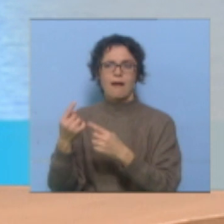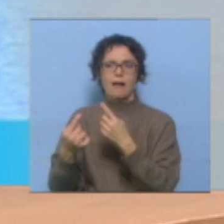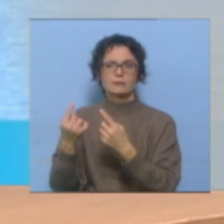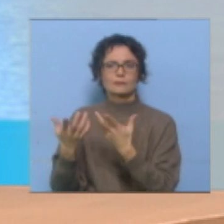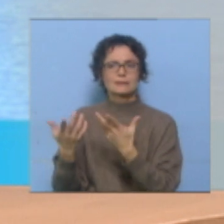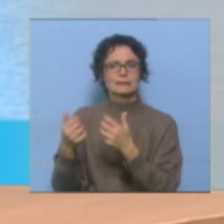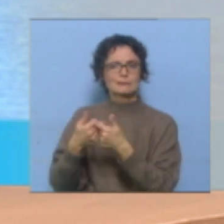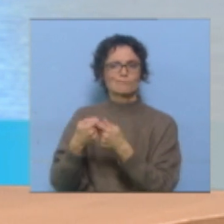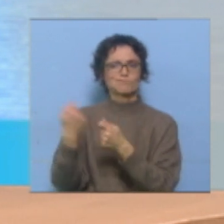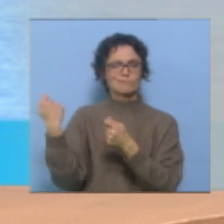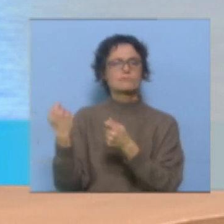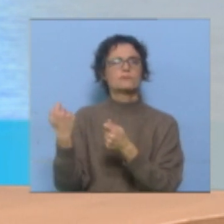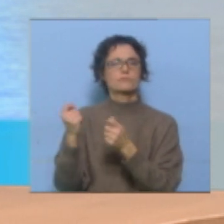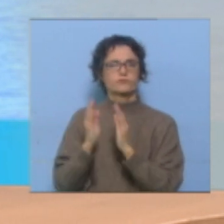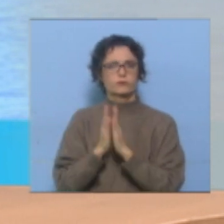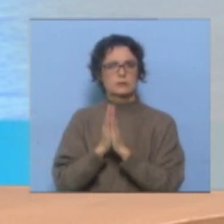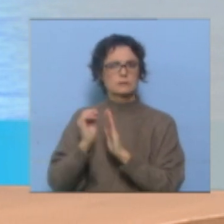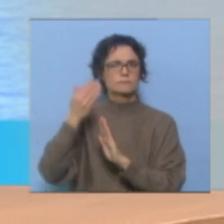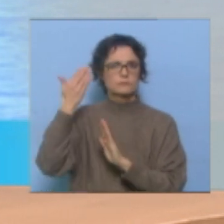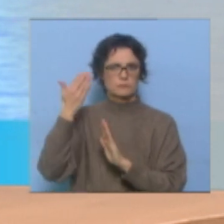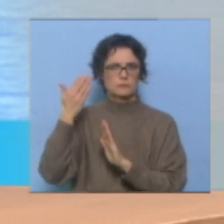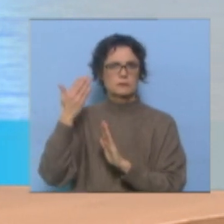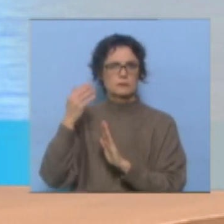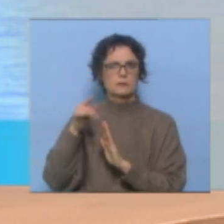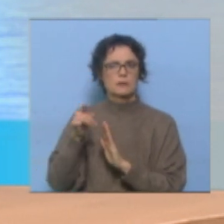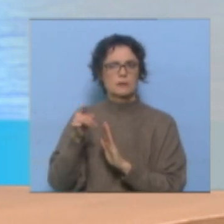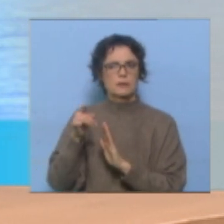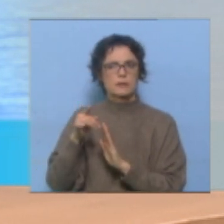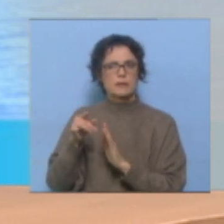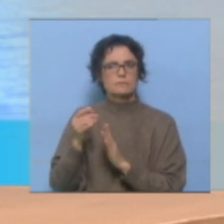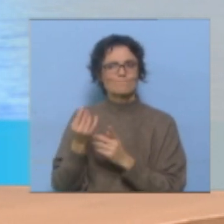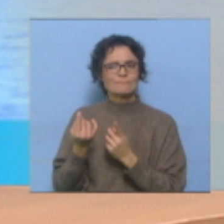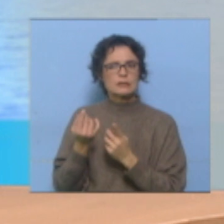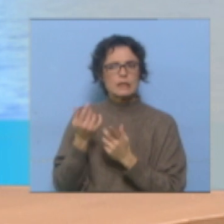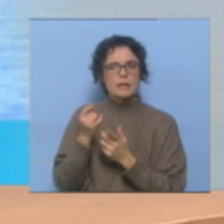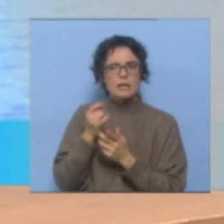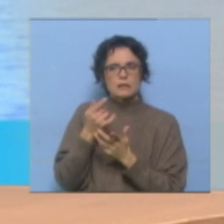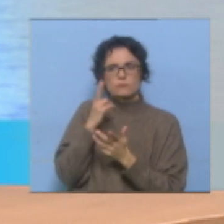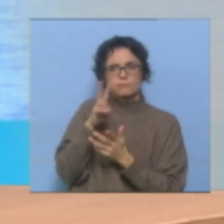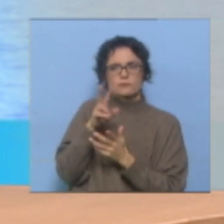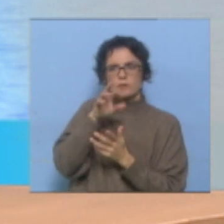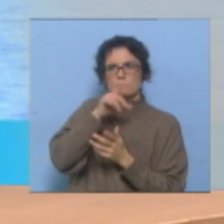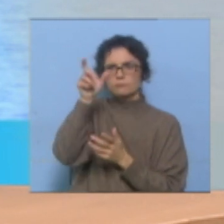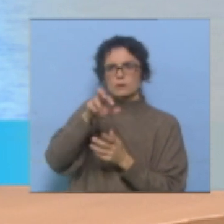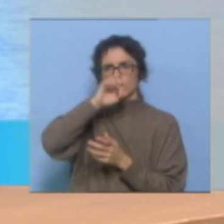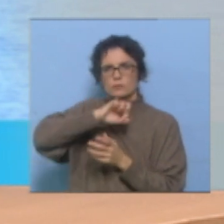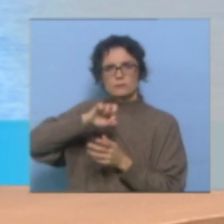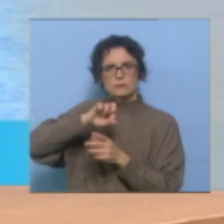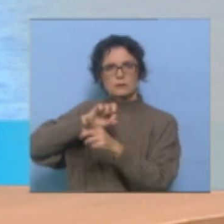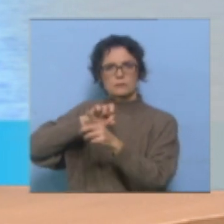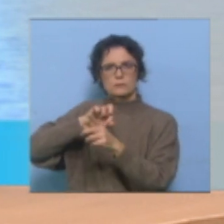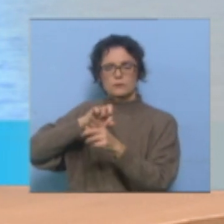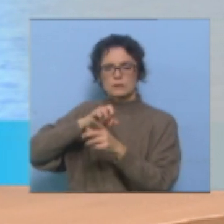orientações cimeiras para as bases, e estar a ver um bispo a sujeitar-se a